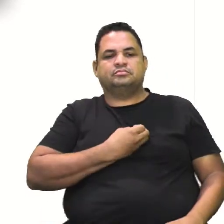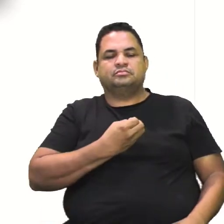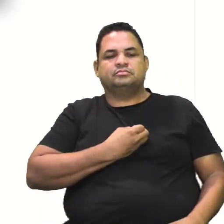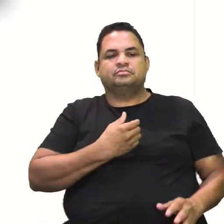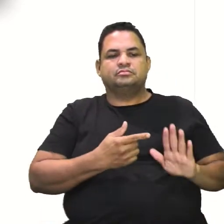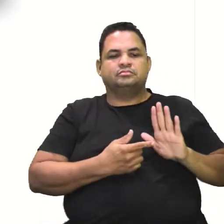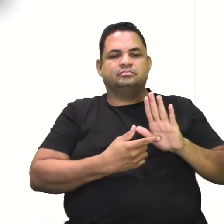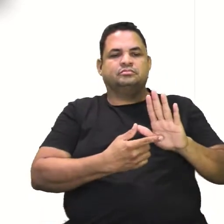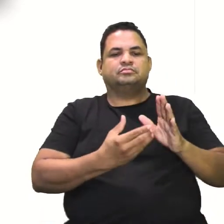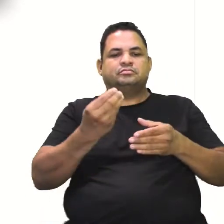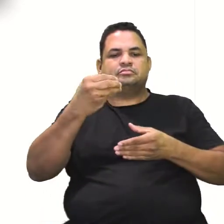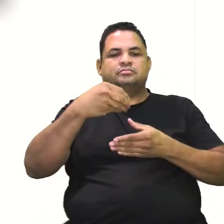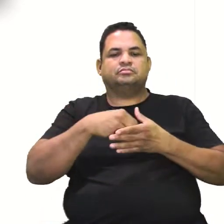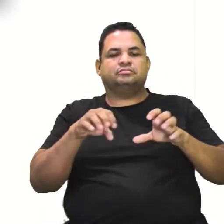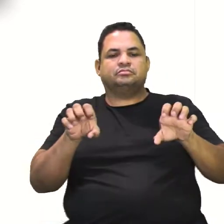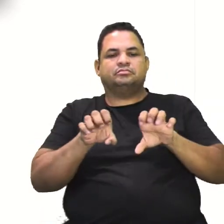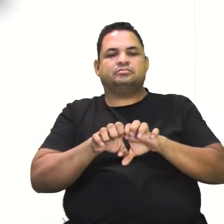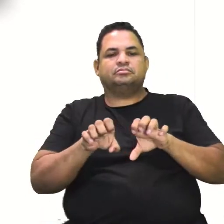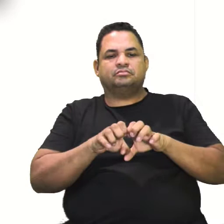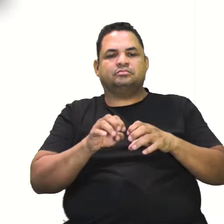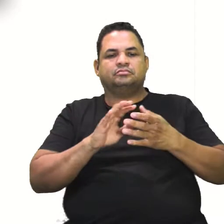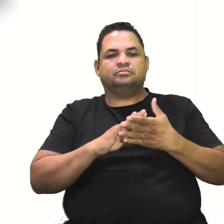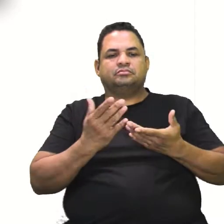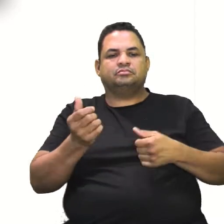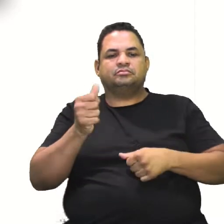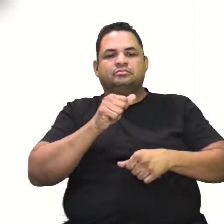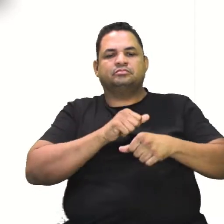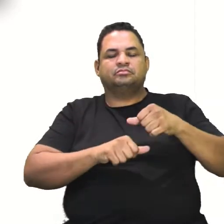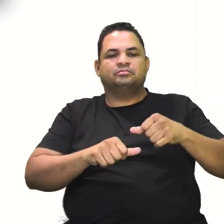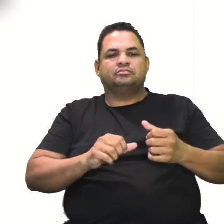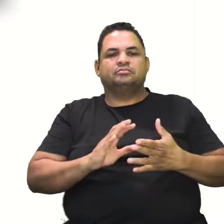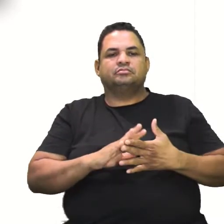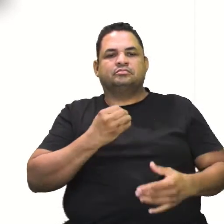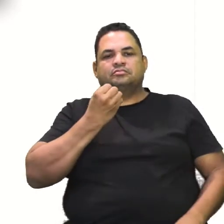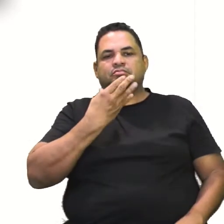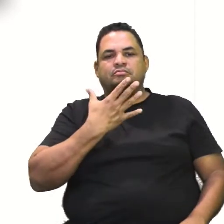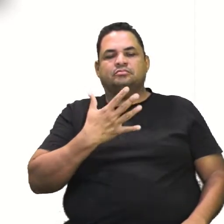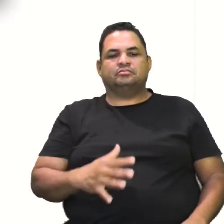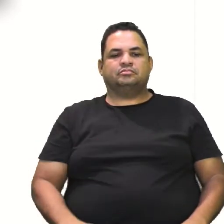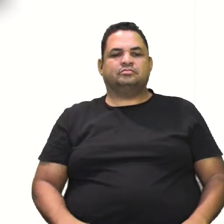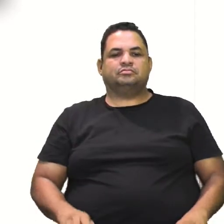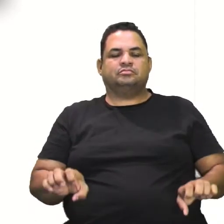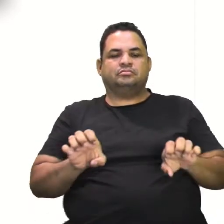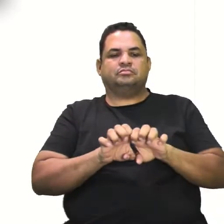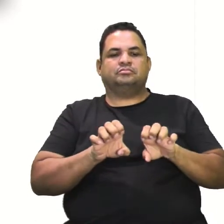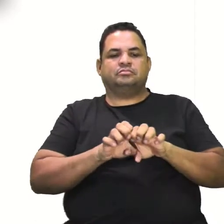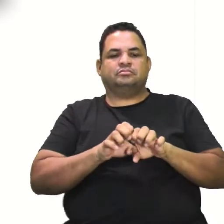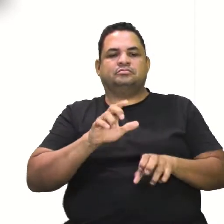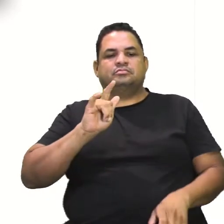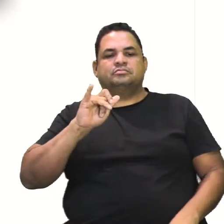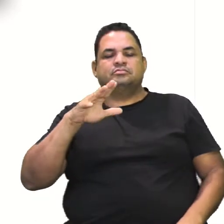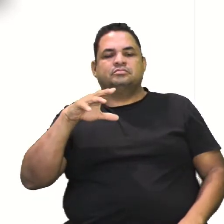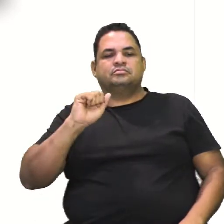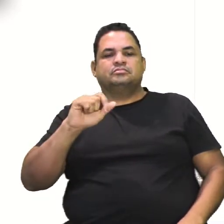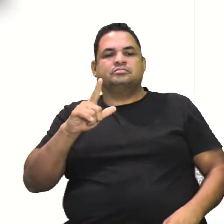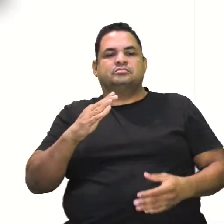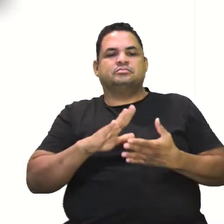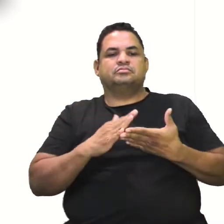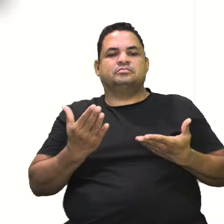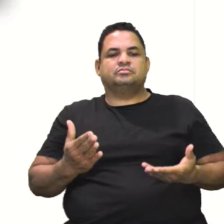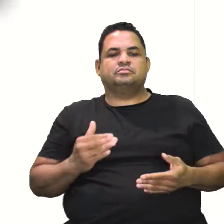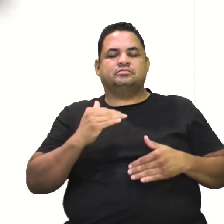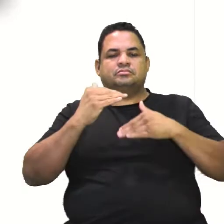sendo mostrados aqui dentro da equação reduzida com sinais contrários, tá bom? E a equação geral é o desenrolar